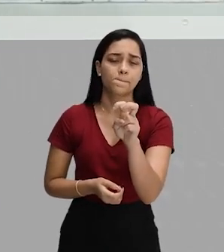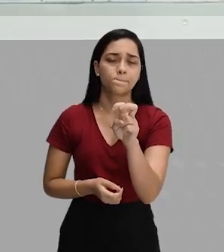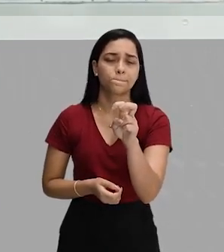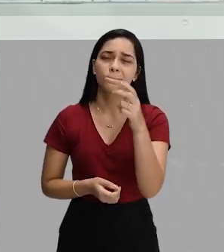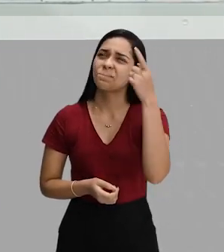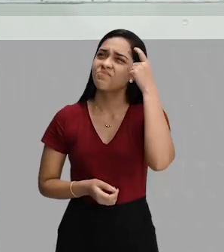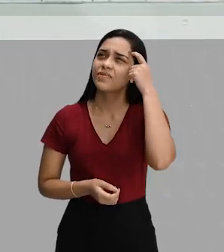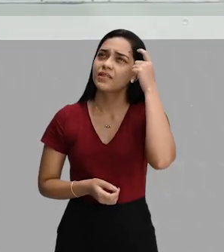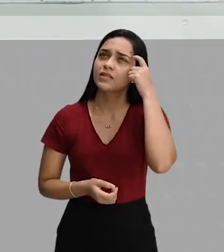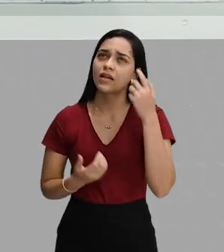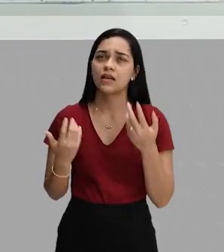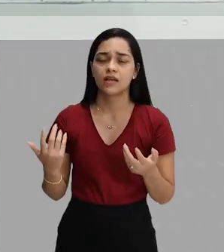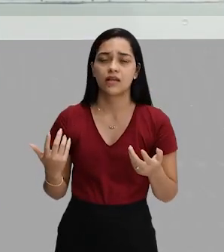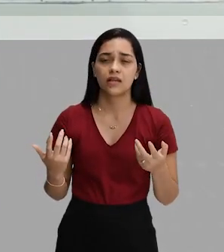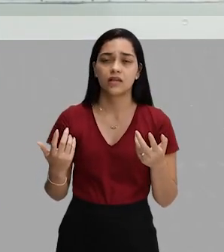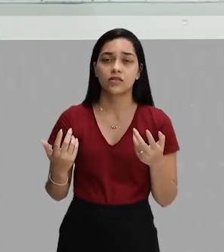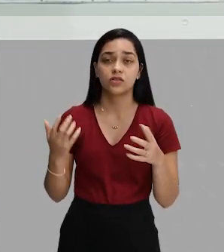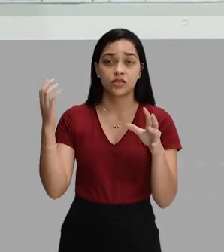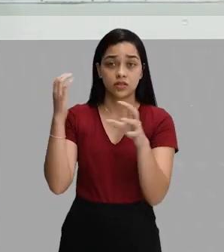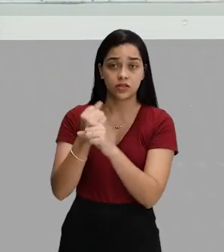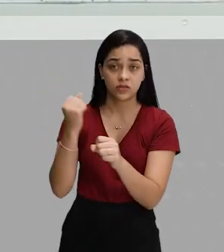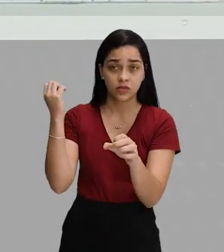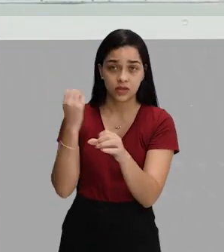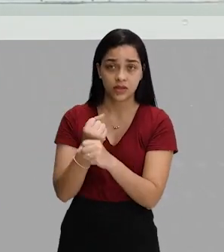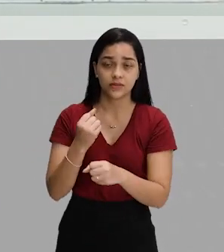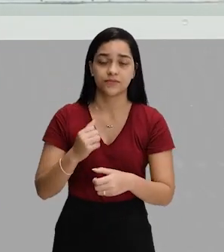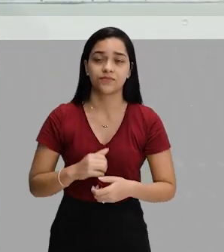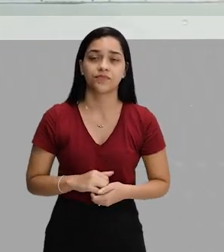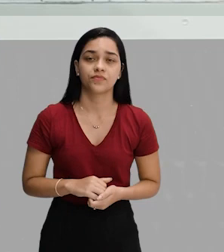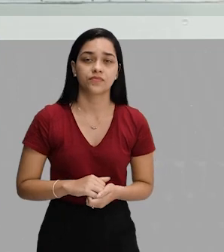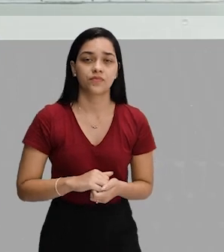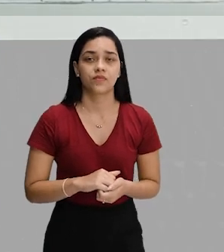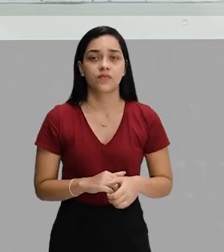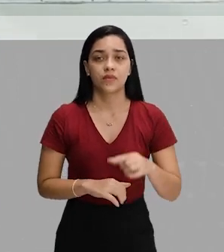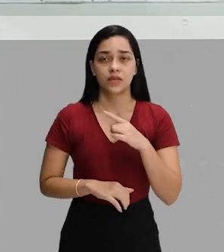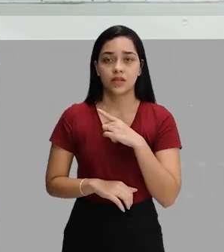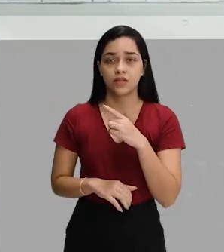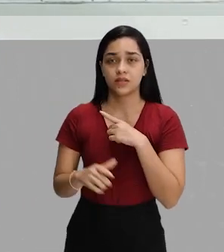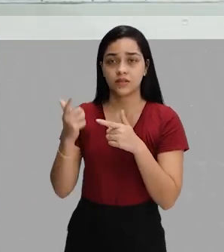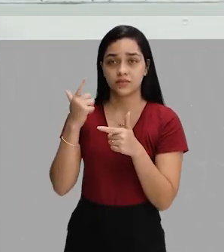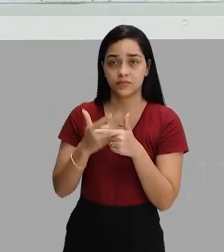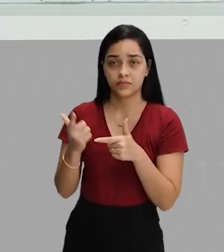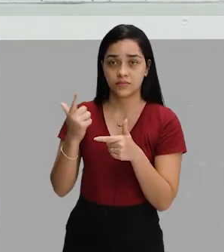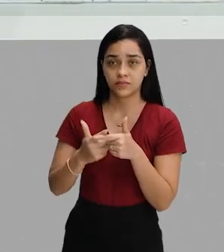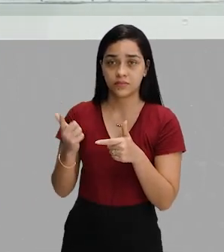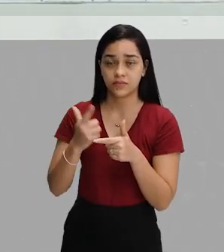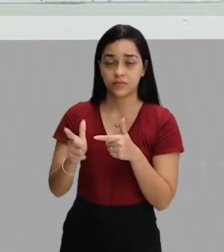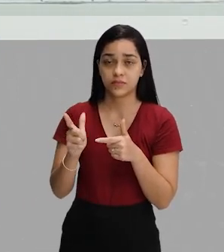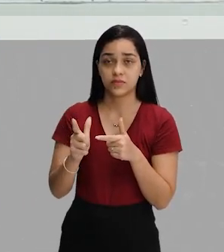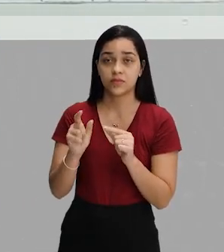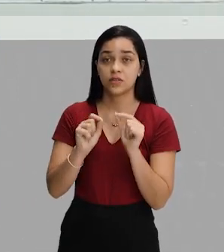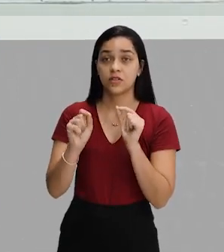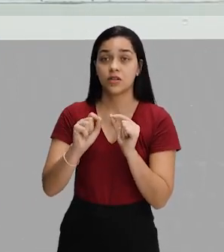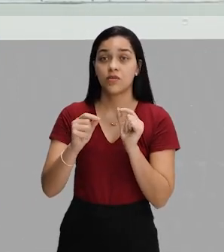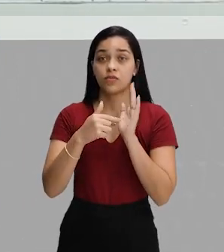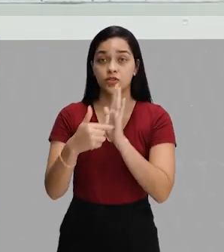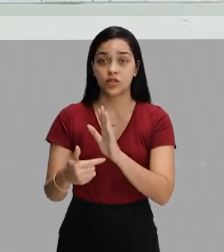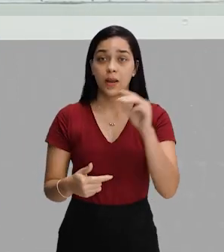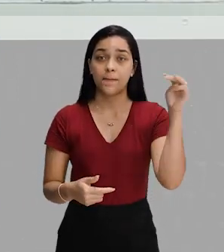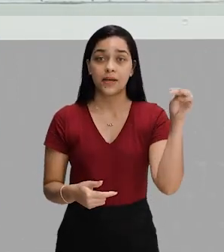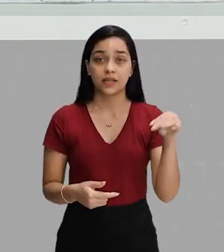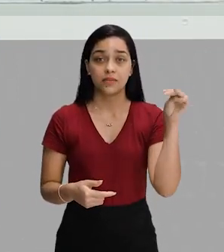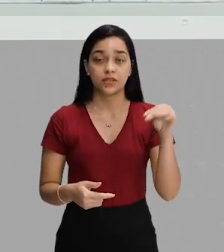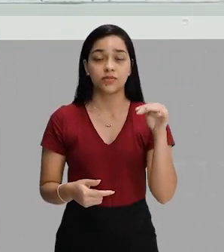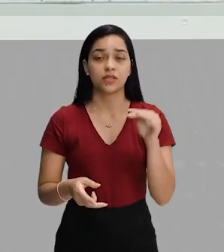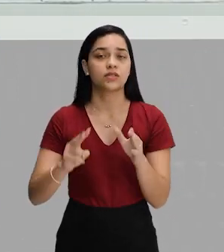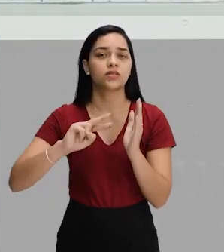tentar pensar numa forma de calcular isso aqui. Pegar esse problema e modelar ele matematicamente, ou